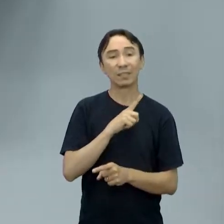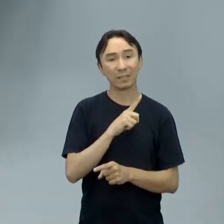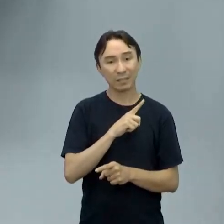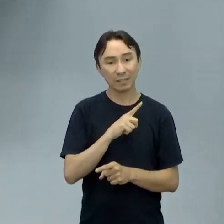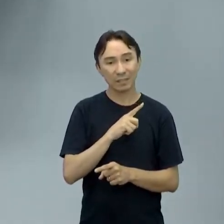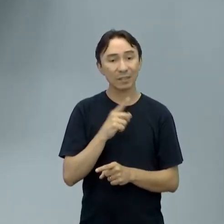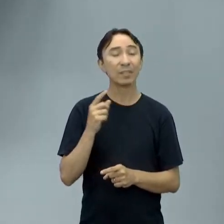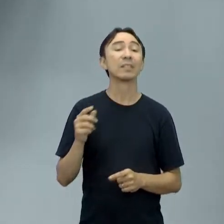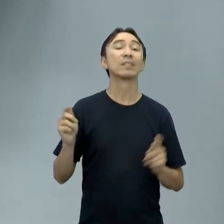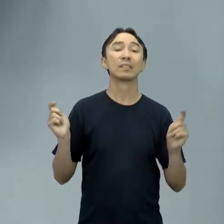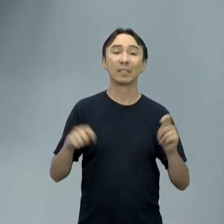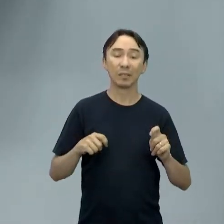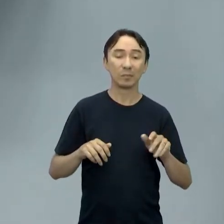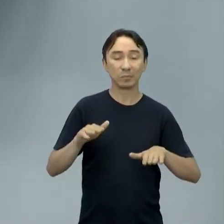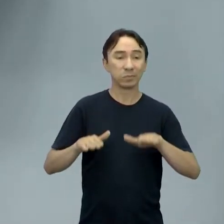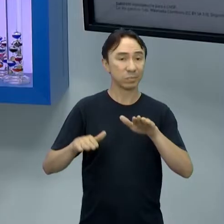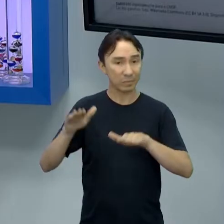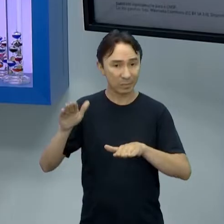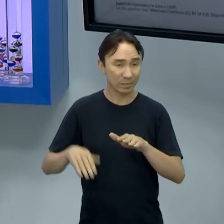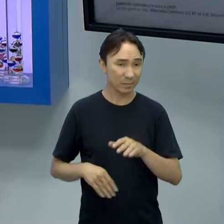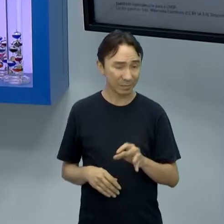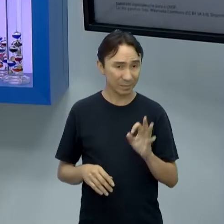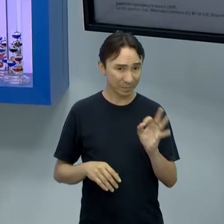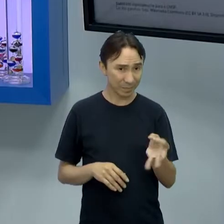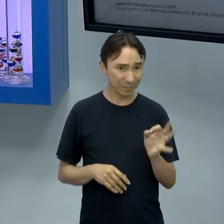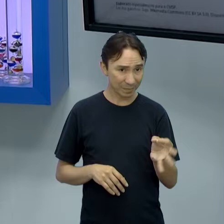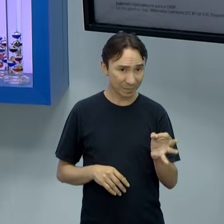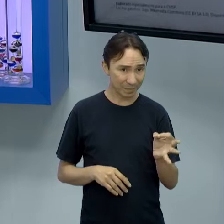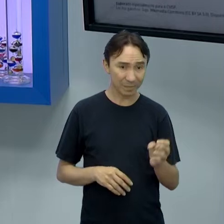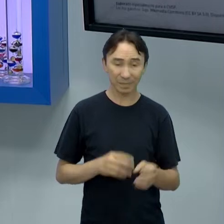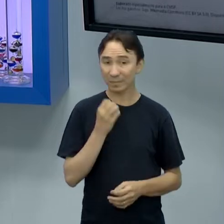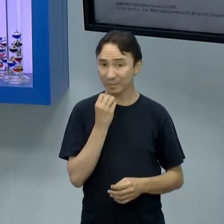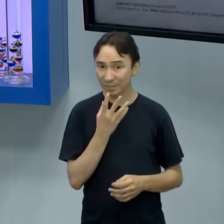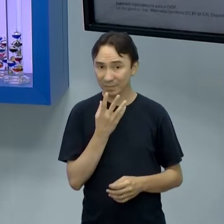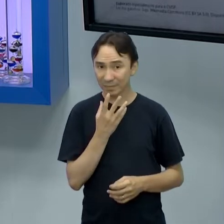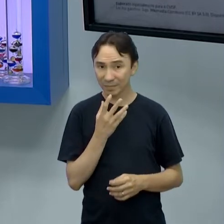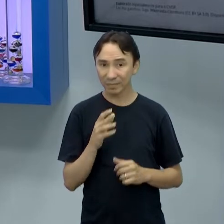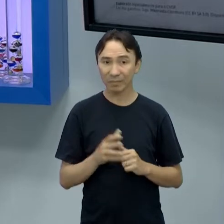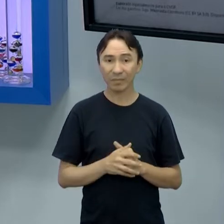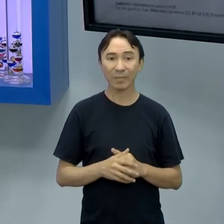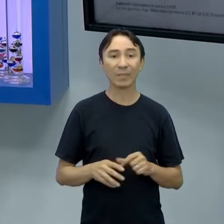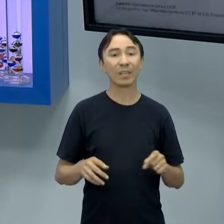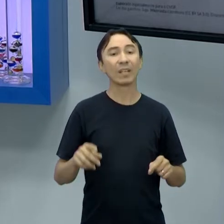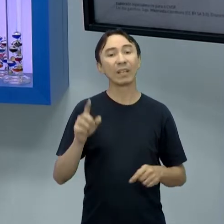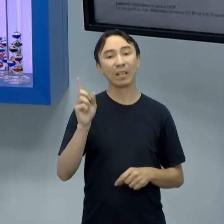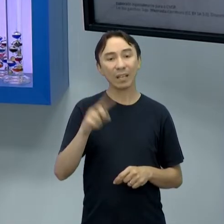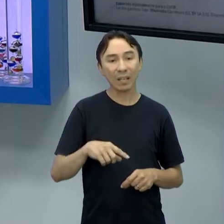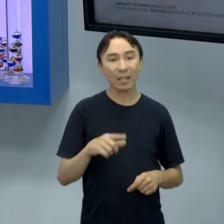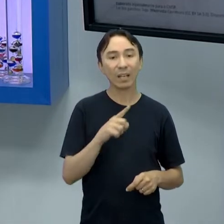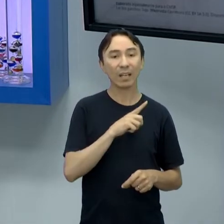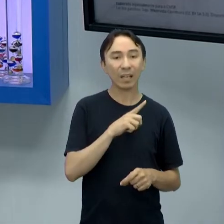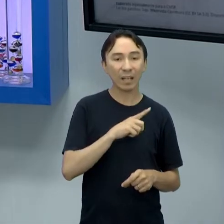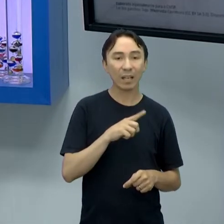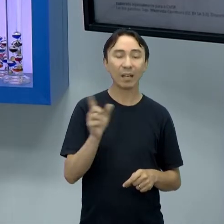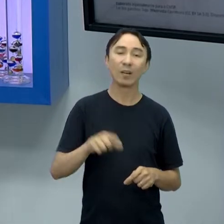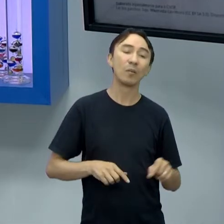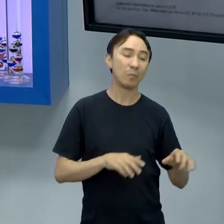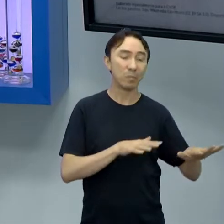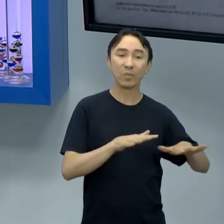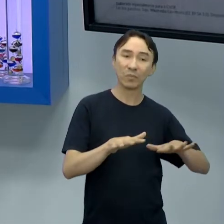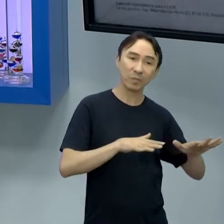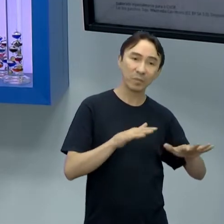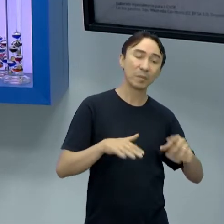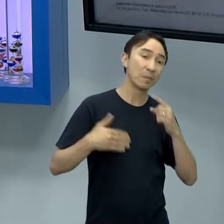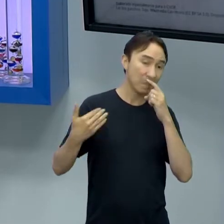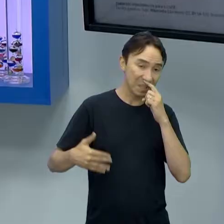certo? Eu posso calcular isso. Certo, Gibalina? De boa? Tranquilo? Então aí também o movimento periódico, né? No